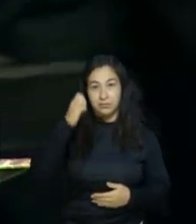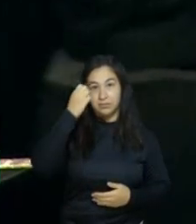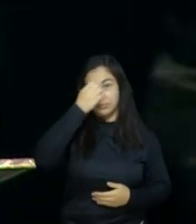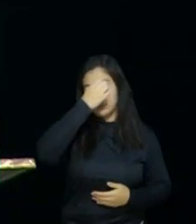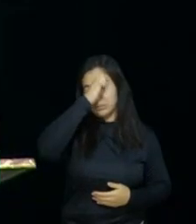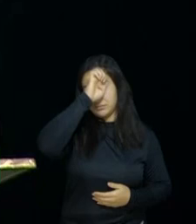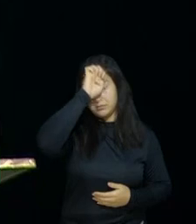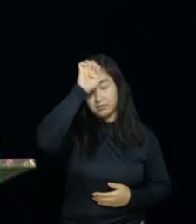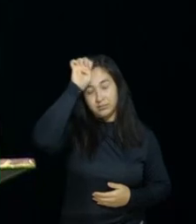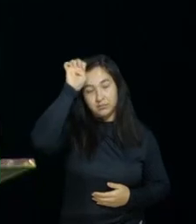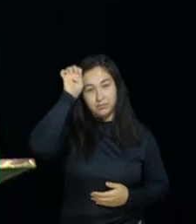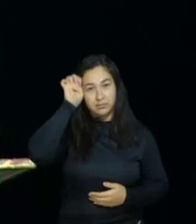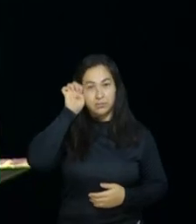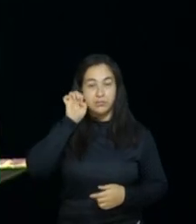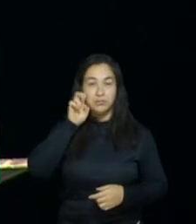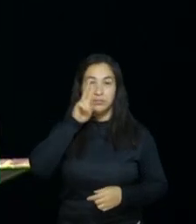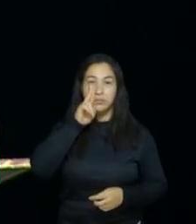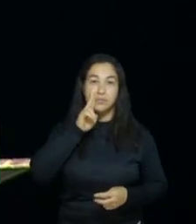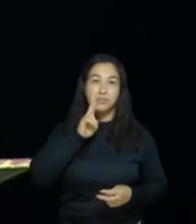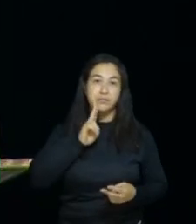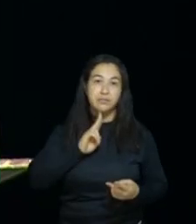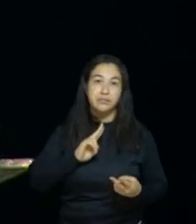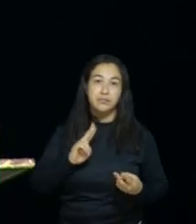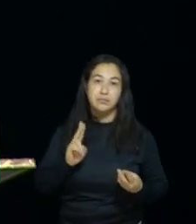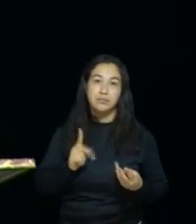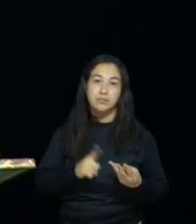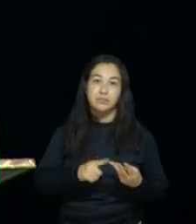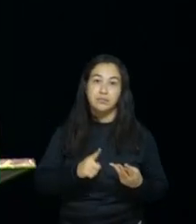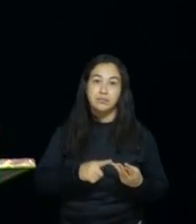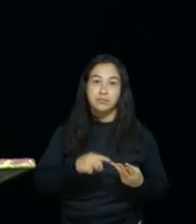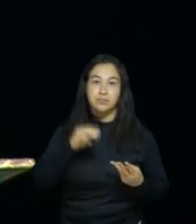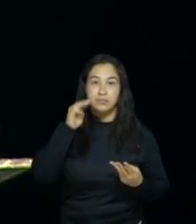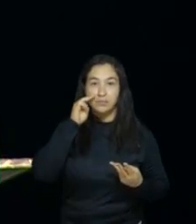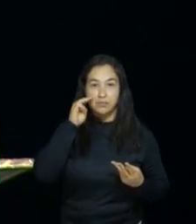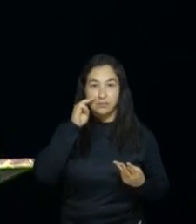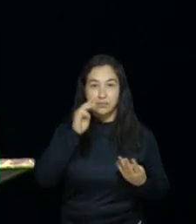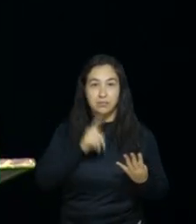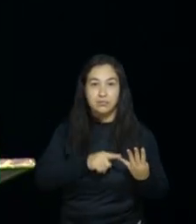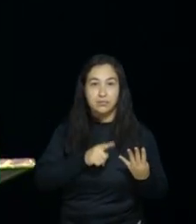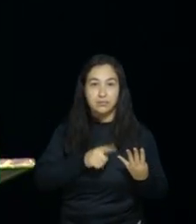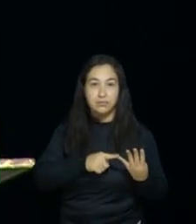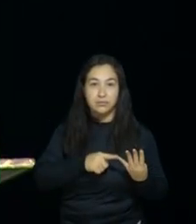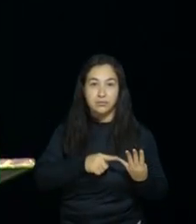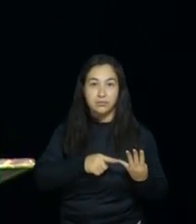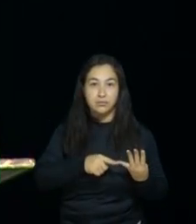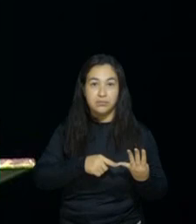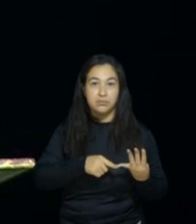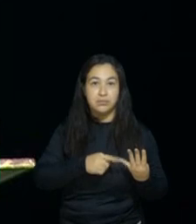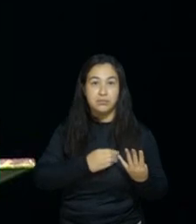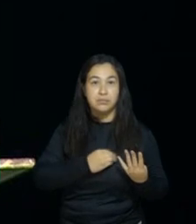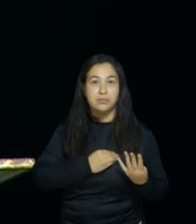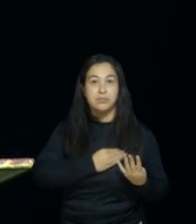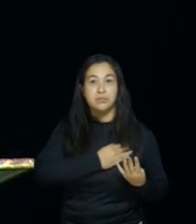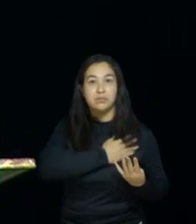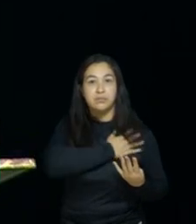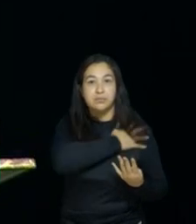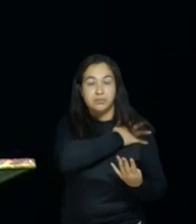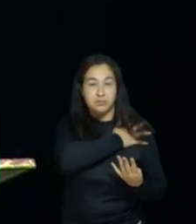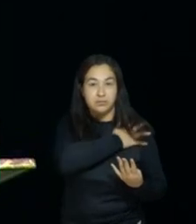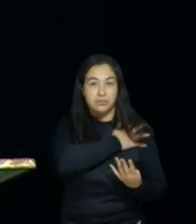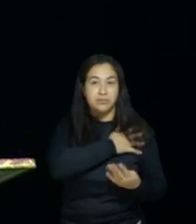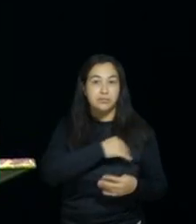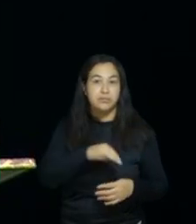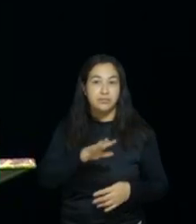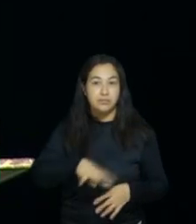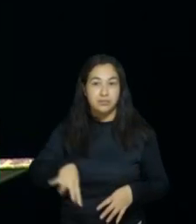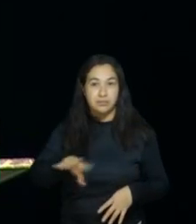deputado Ivan Nats, o deputado Marcos da Rosa e, especialmente, ao meu querido amigo, deputado Napoleão Bernardes, que